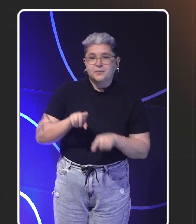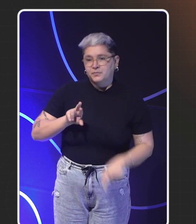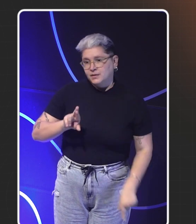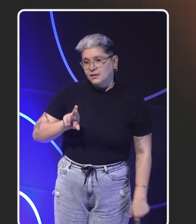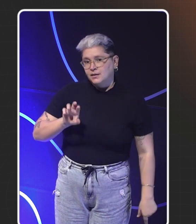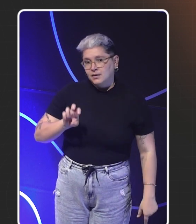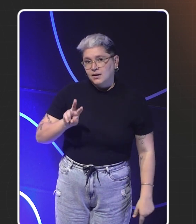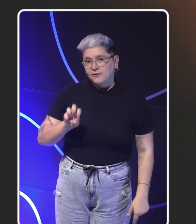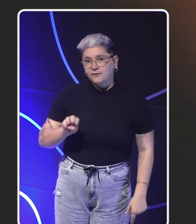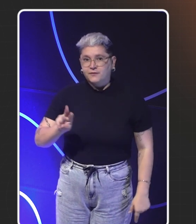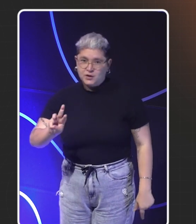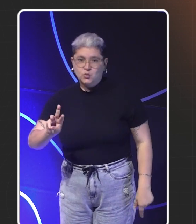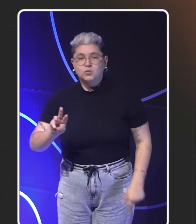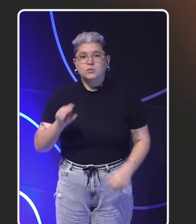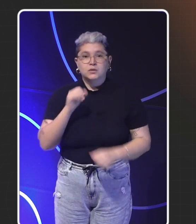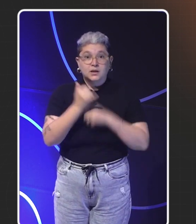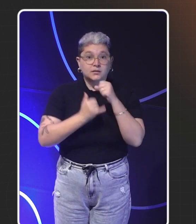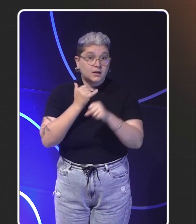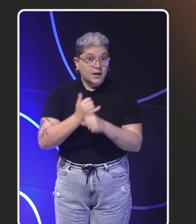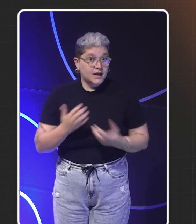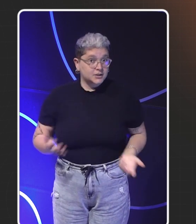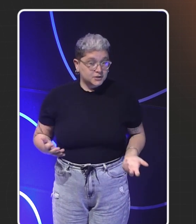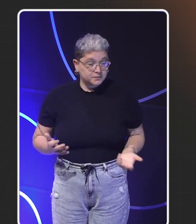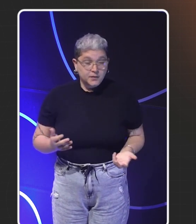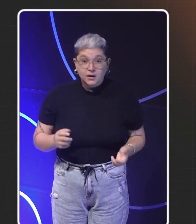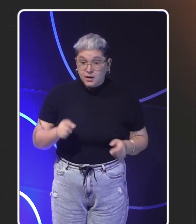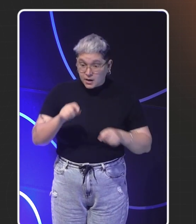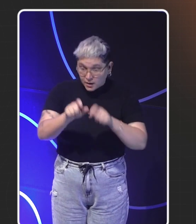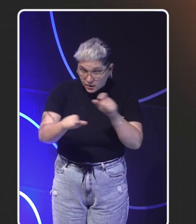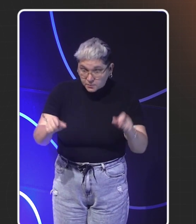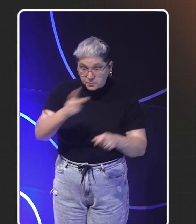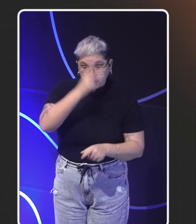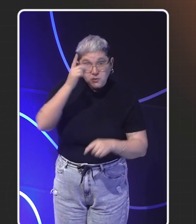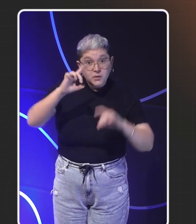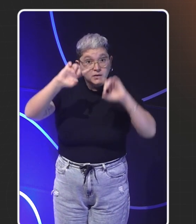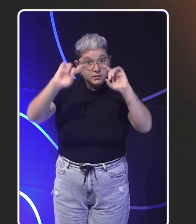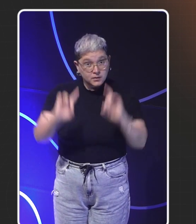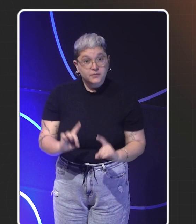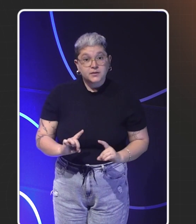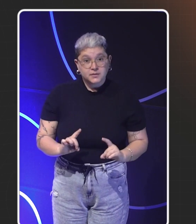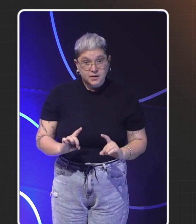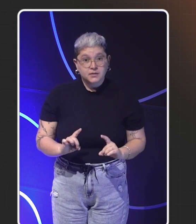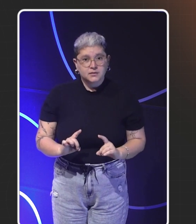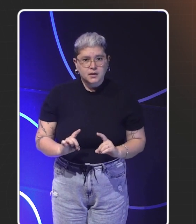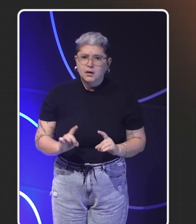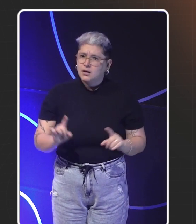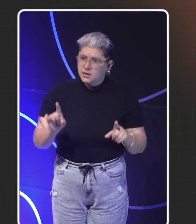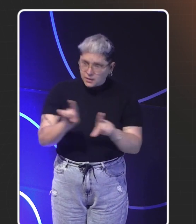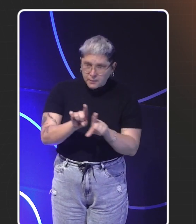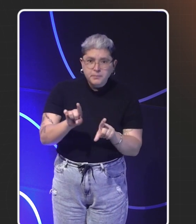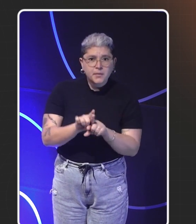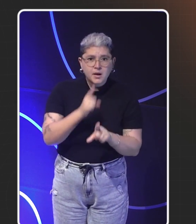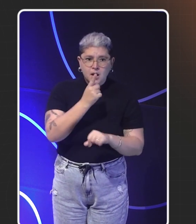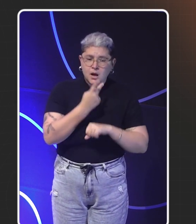em especial, para pessoas com deficiência, quem também tem deficiência, ela vai atrás